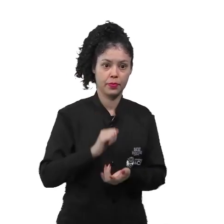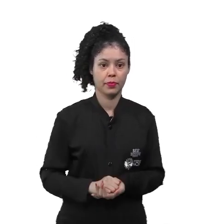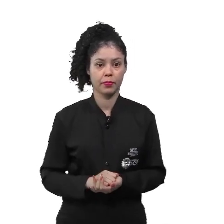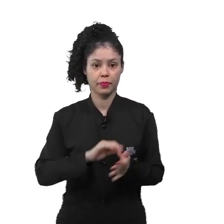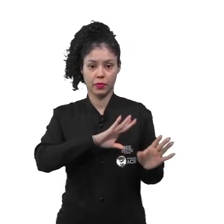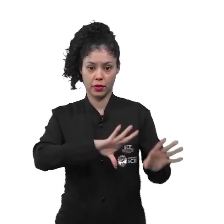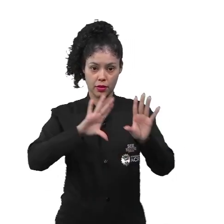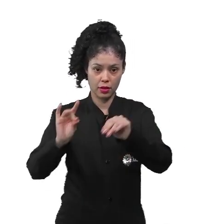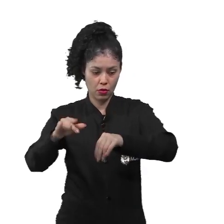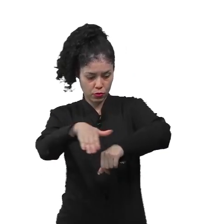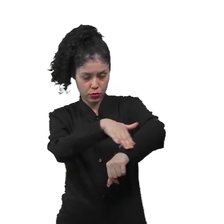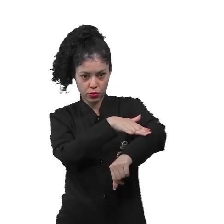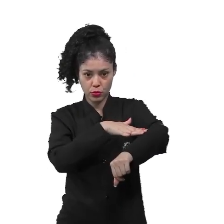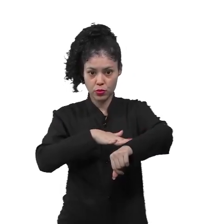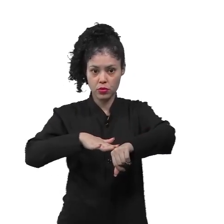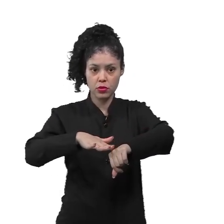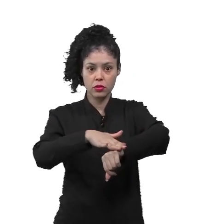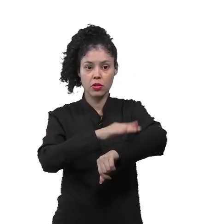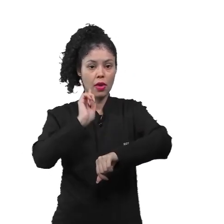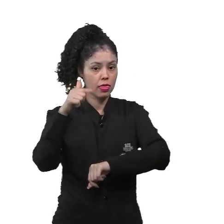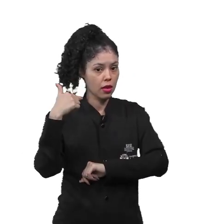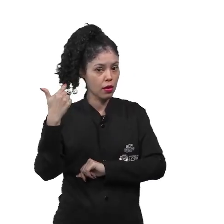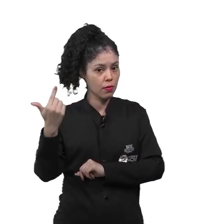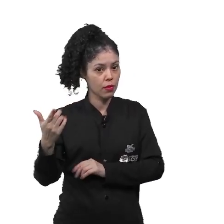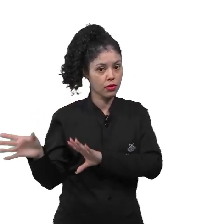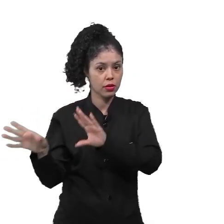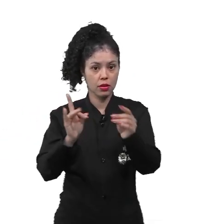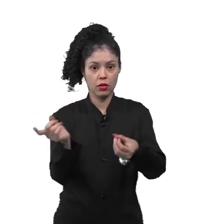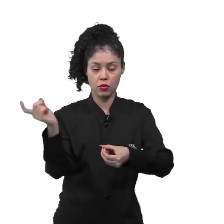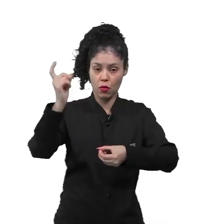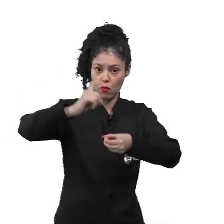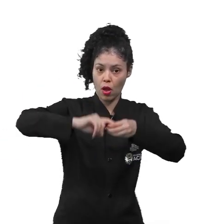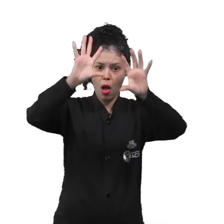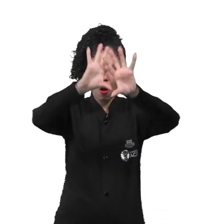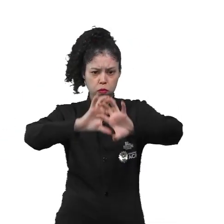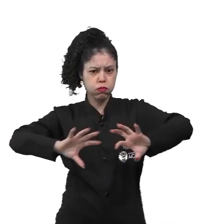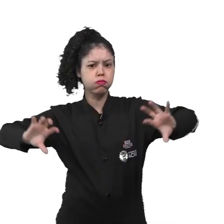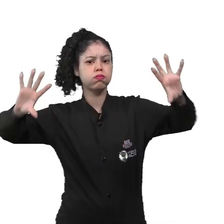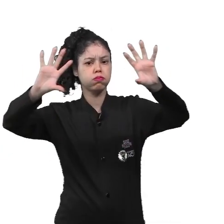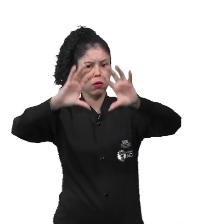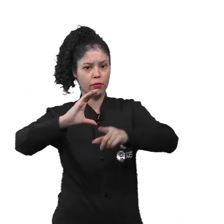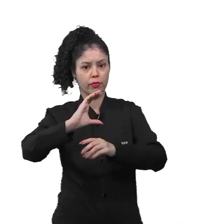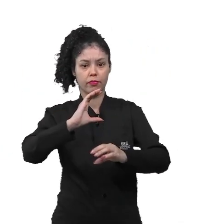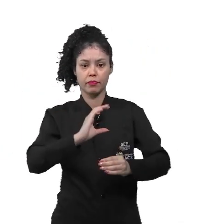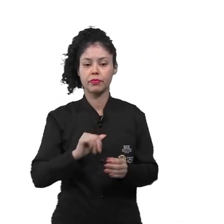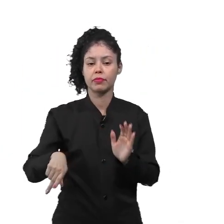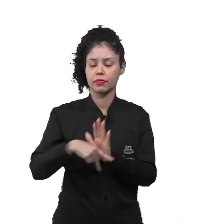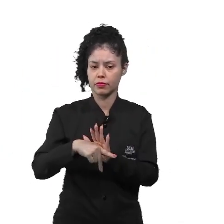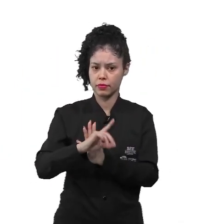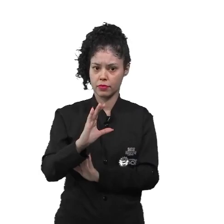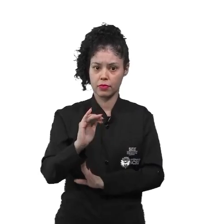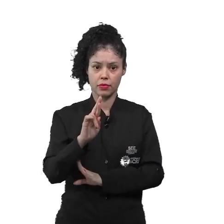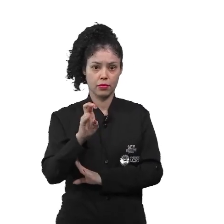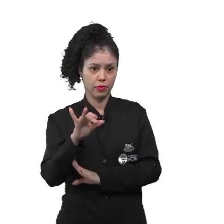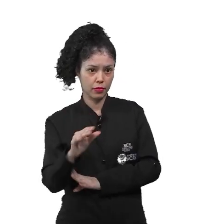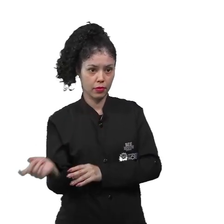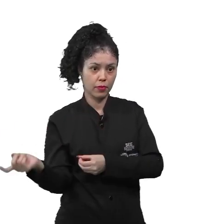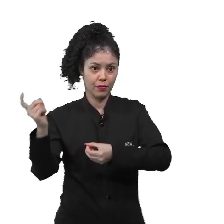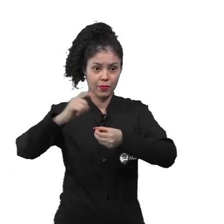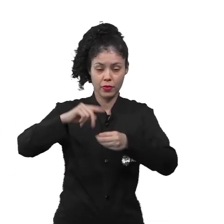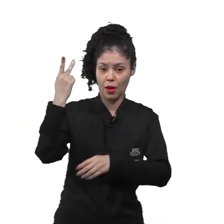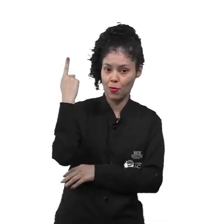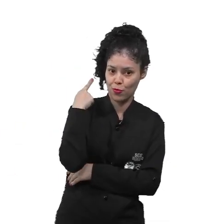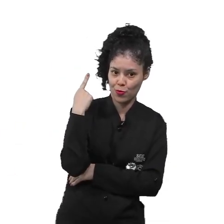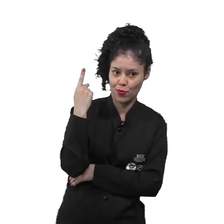vai levar para os tecidos e depois ela vai trazer de volta todo o gás carbônico ali para os pulmões para que ela